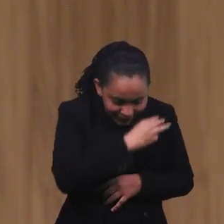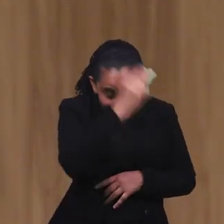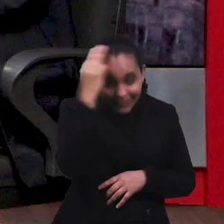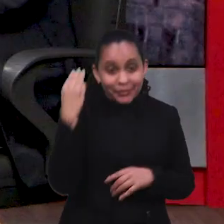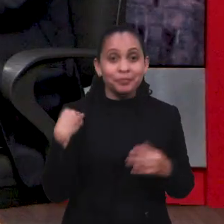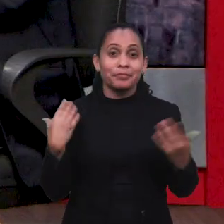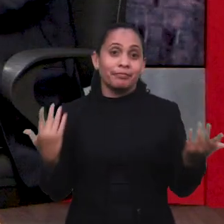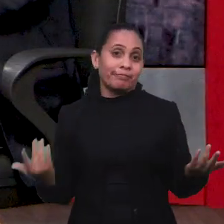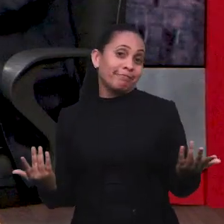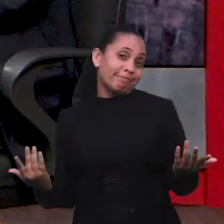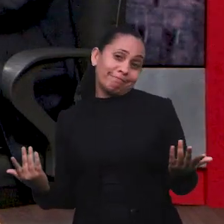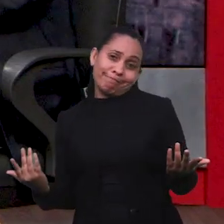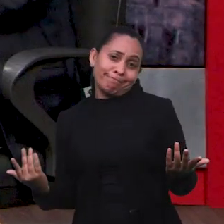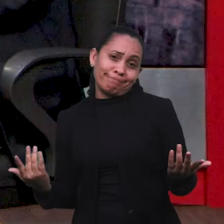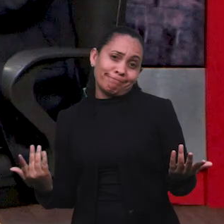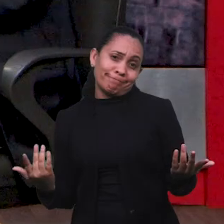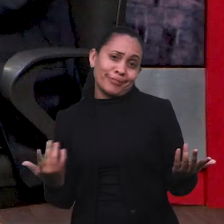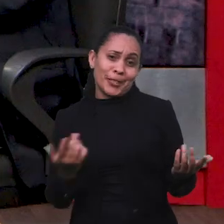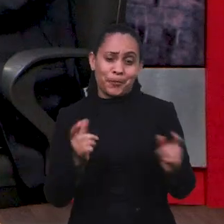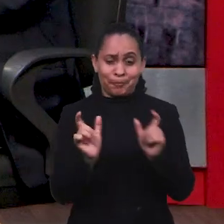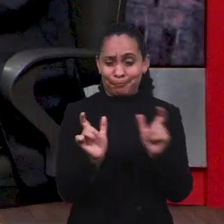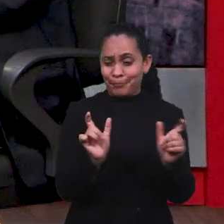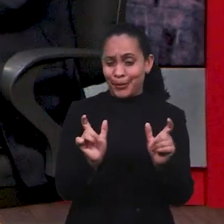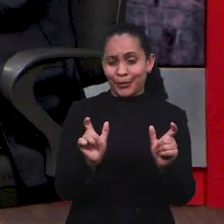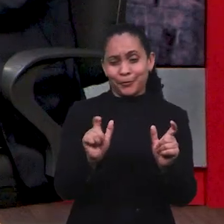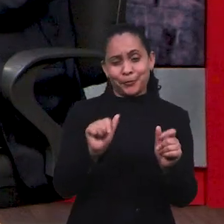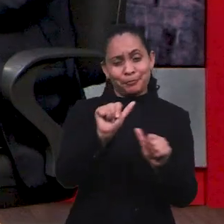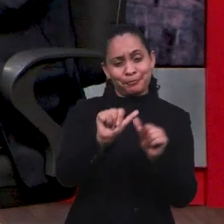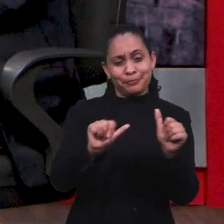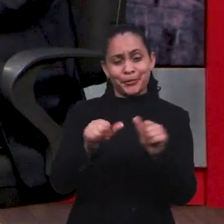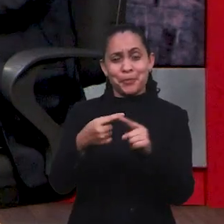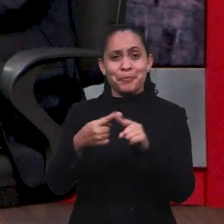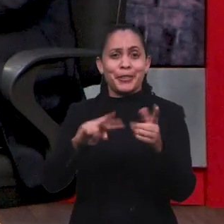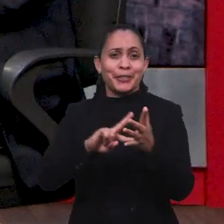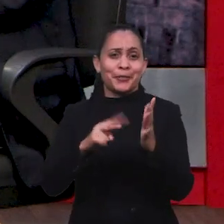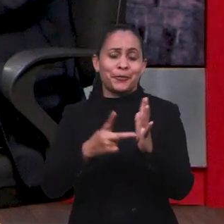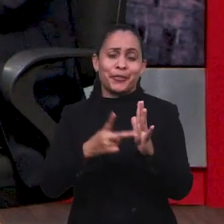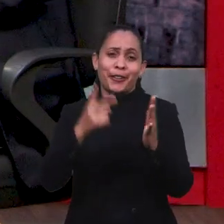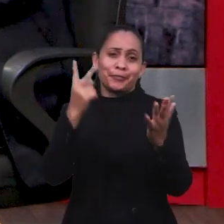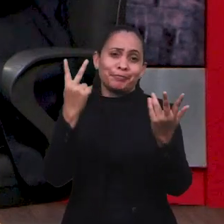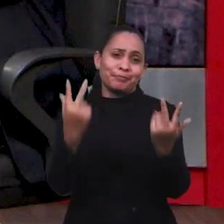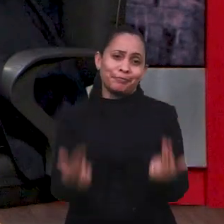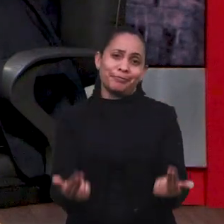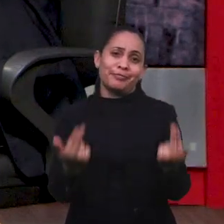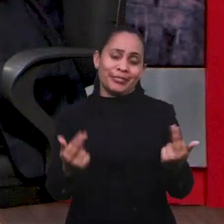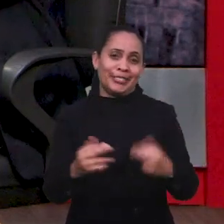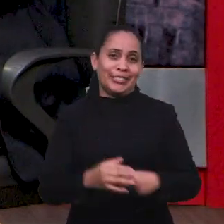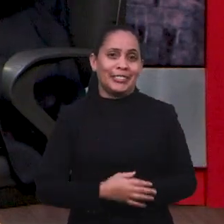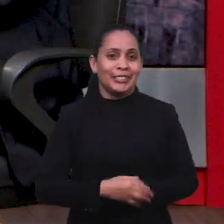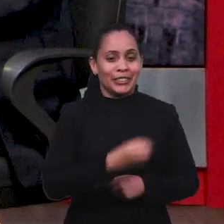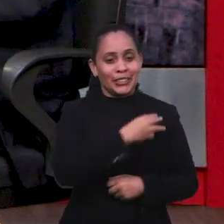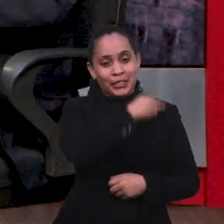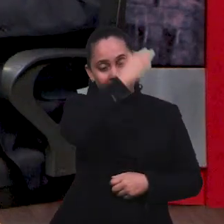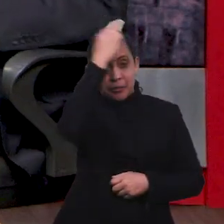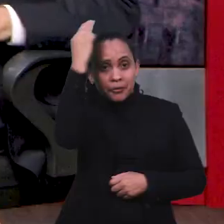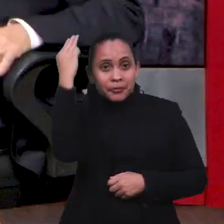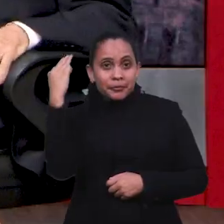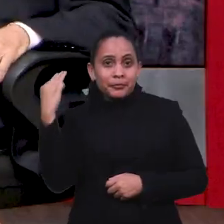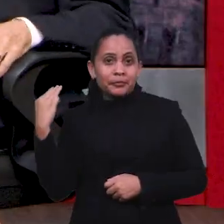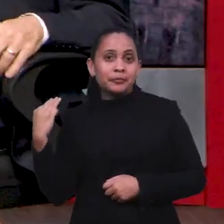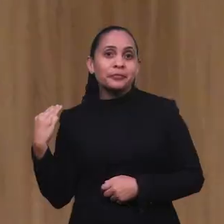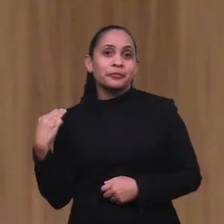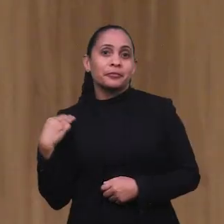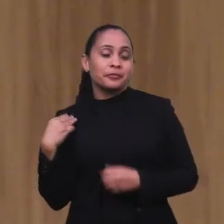A veneração é a mesma coisa, adoração. Só muda o termo, mas é a mesma coisa. Então, Maria, ela foi concedida com